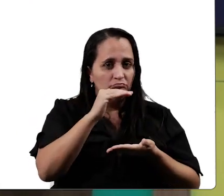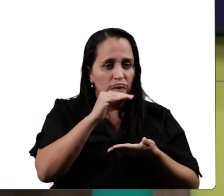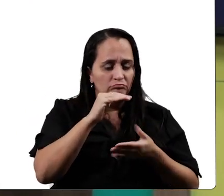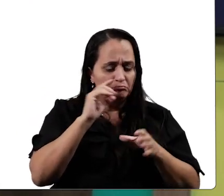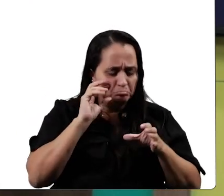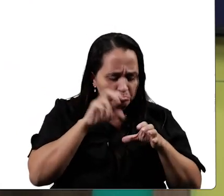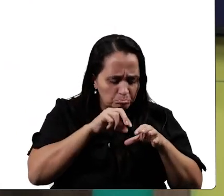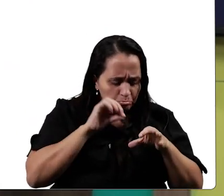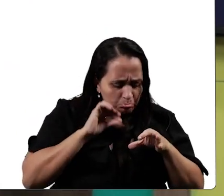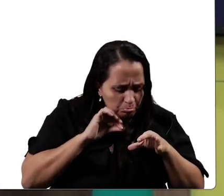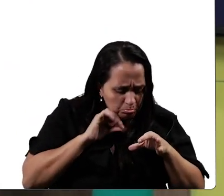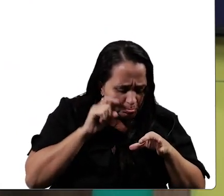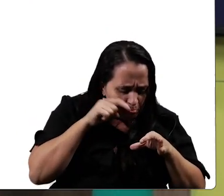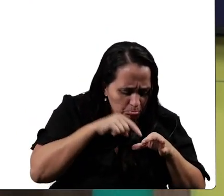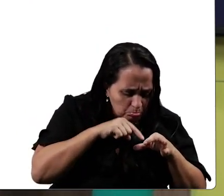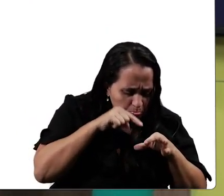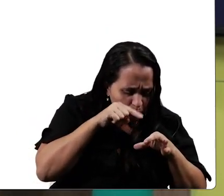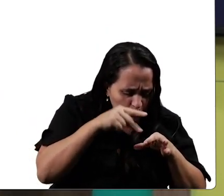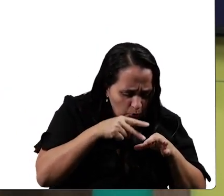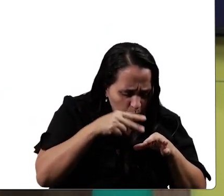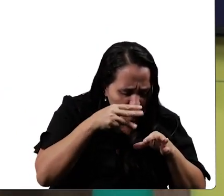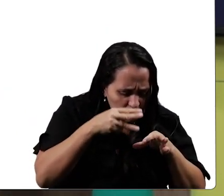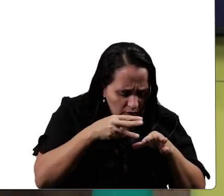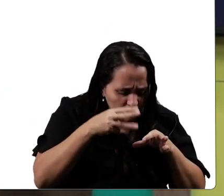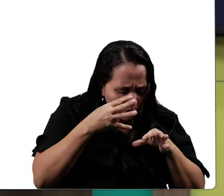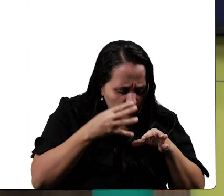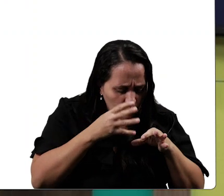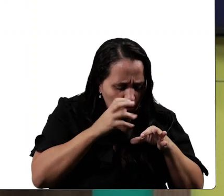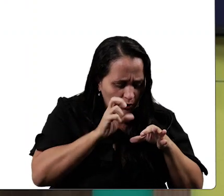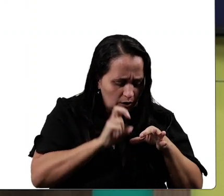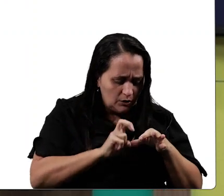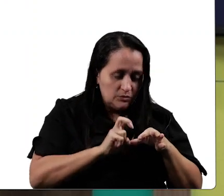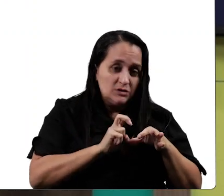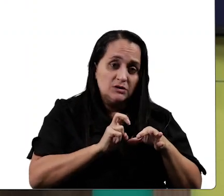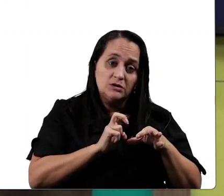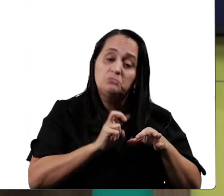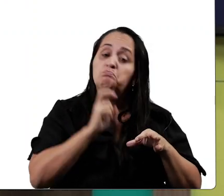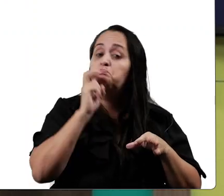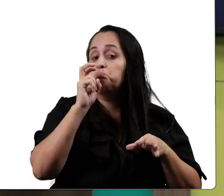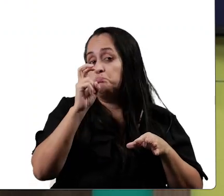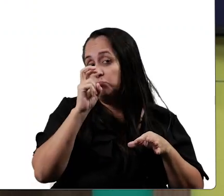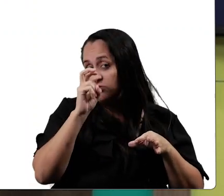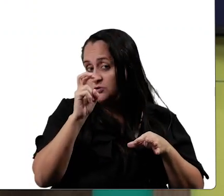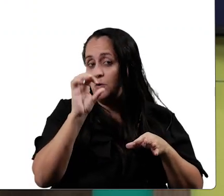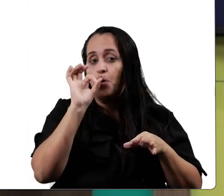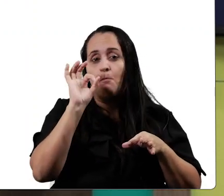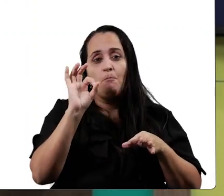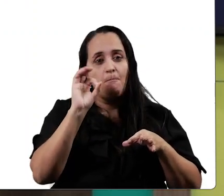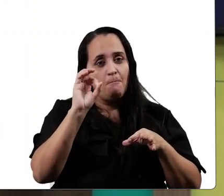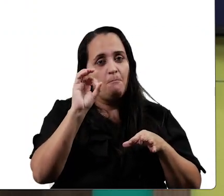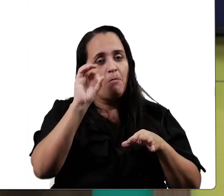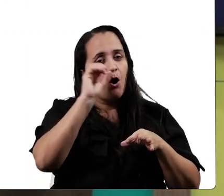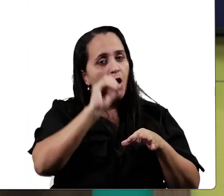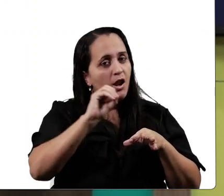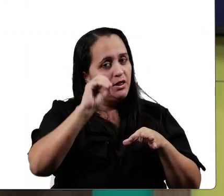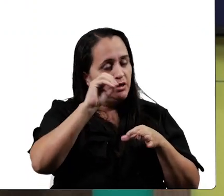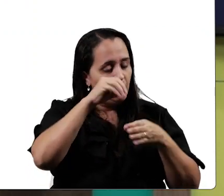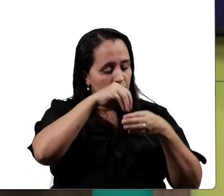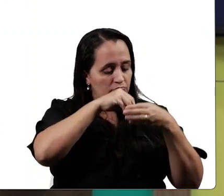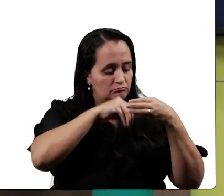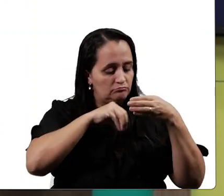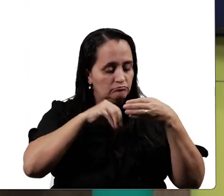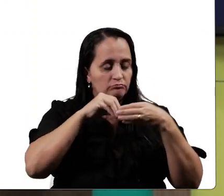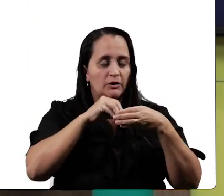tem cinco bolinhas Olha lá 1 2 3 4 5